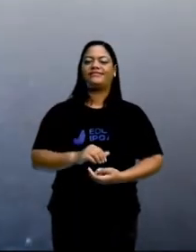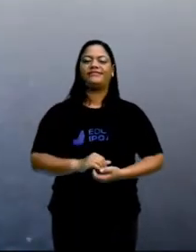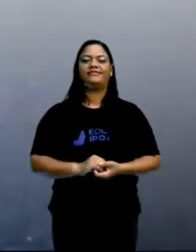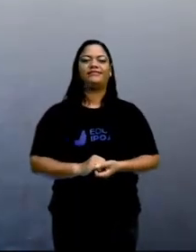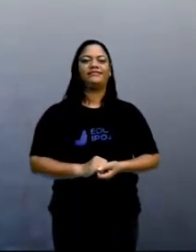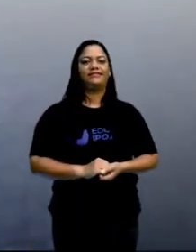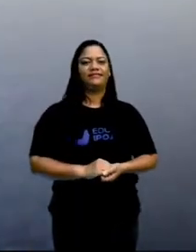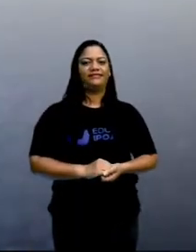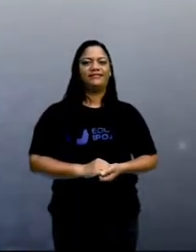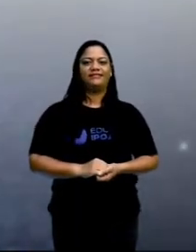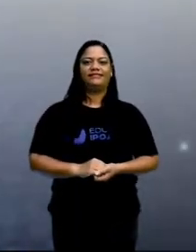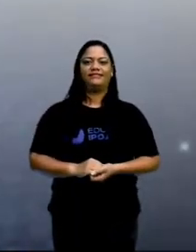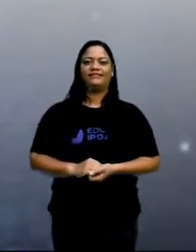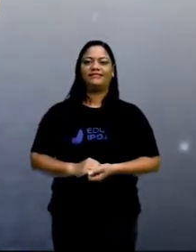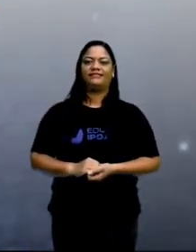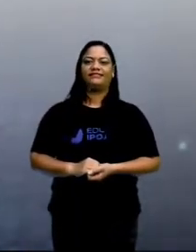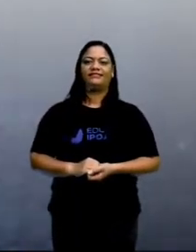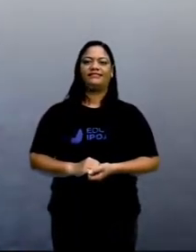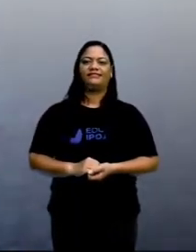Terra?